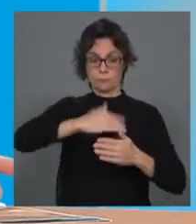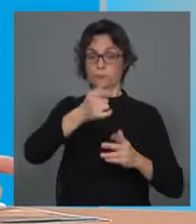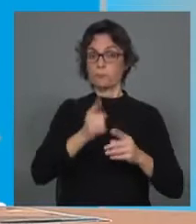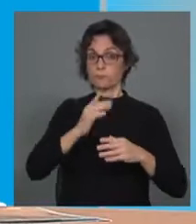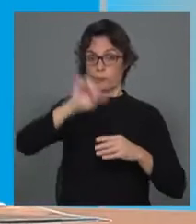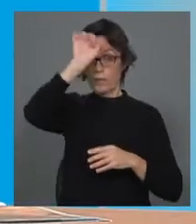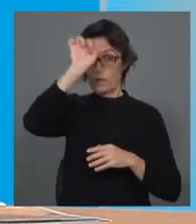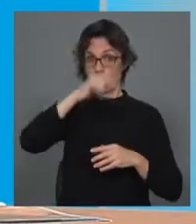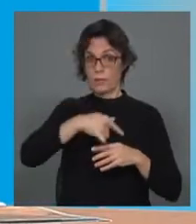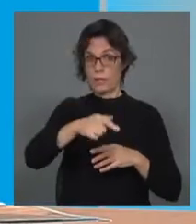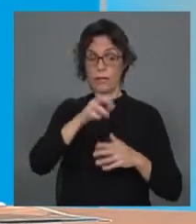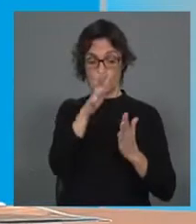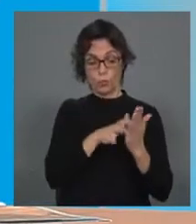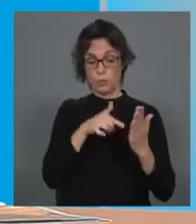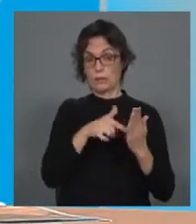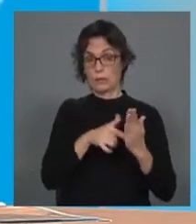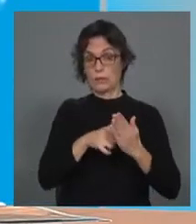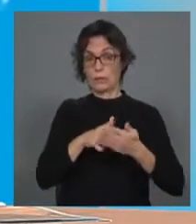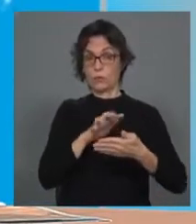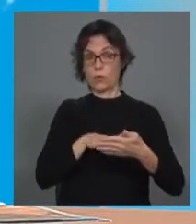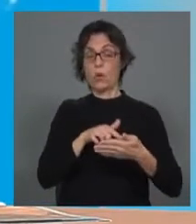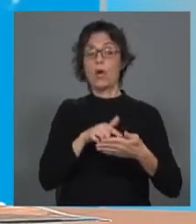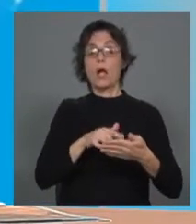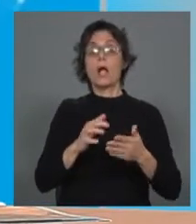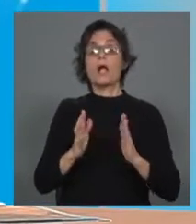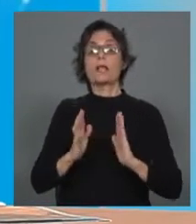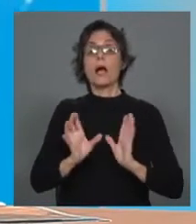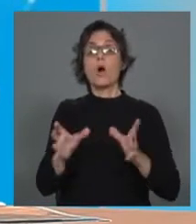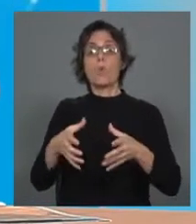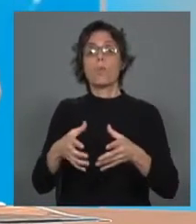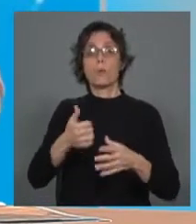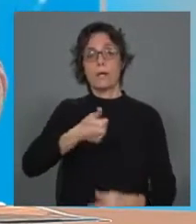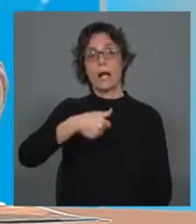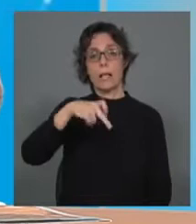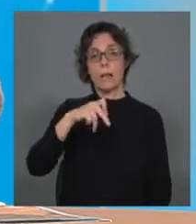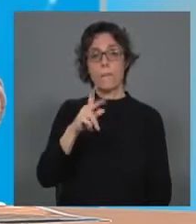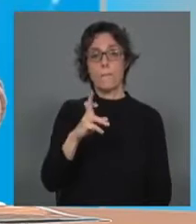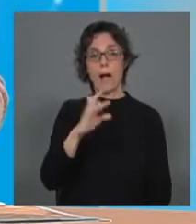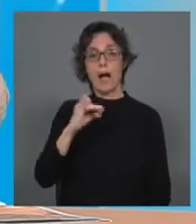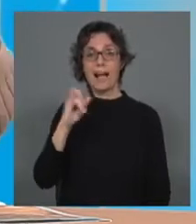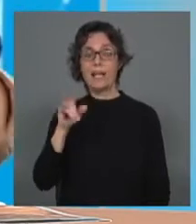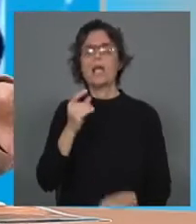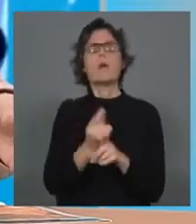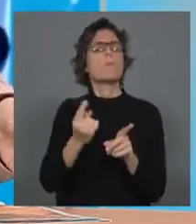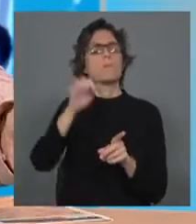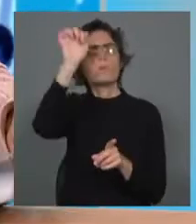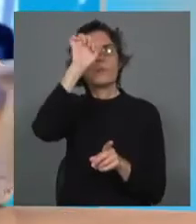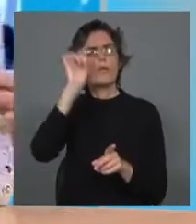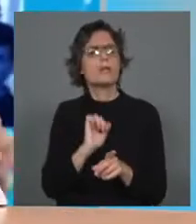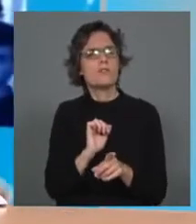mês de janeiro com um texto representativo da comunidade Bahá'í. E ele está no mês de janeiro por quê? Há